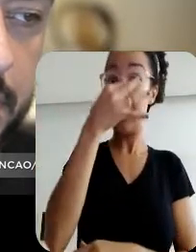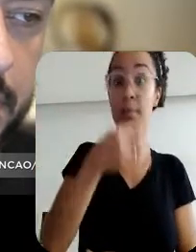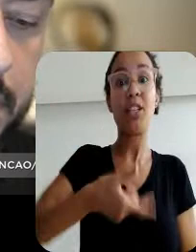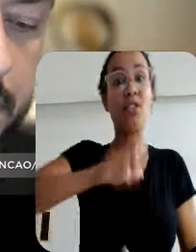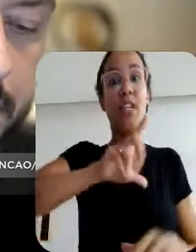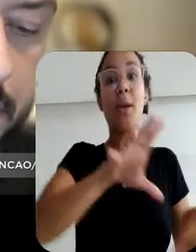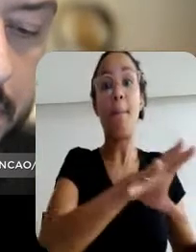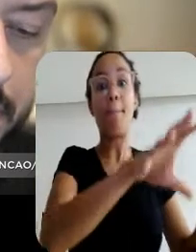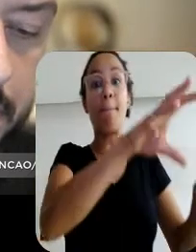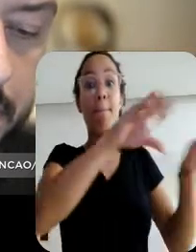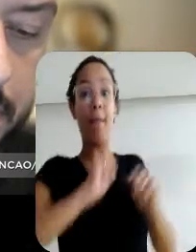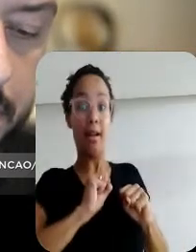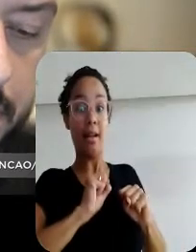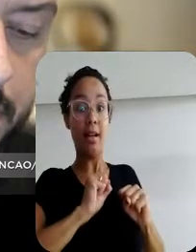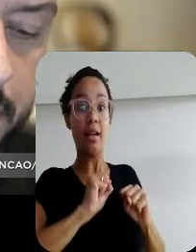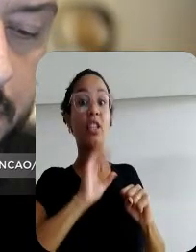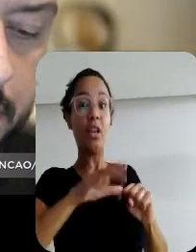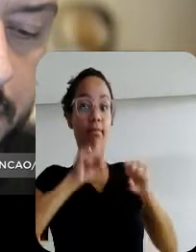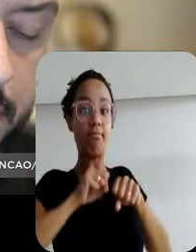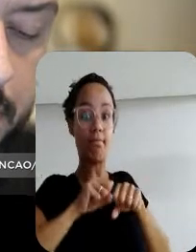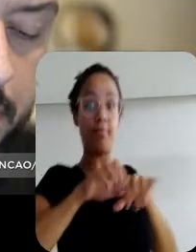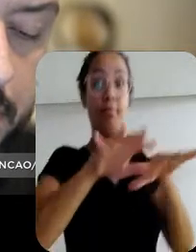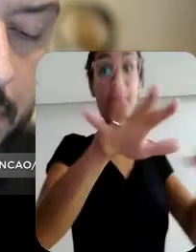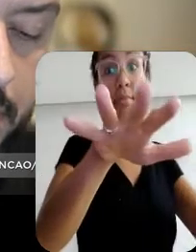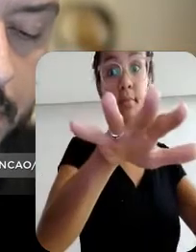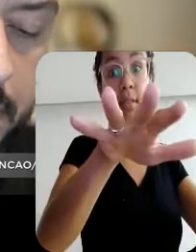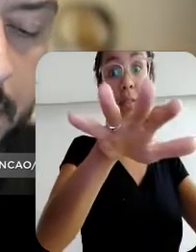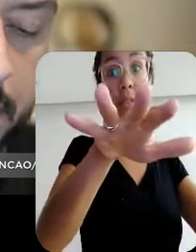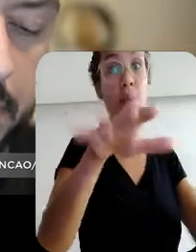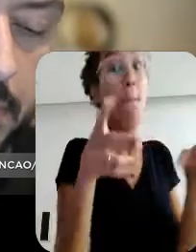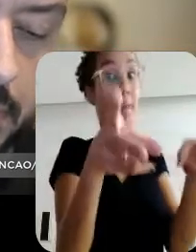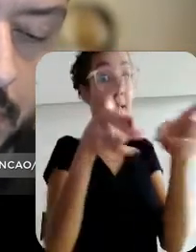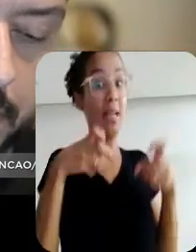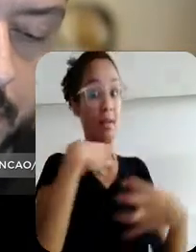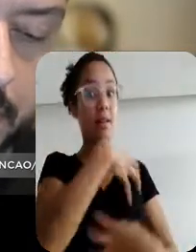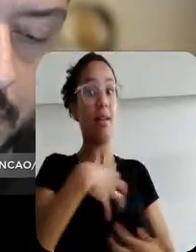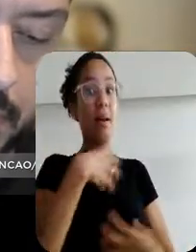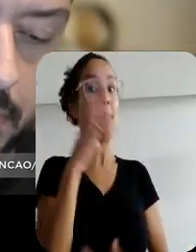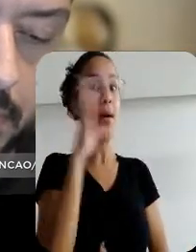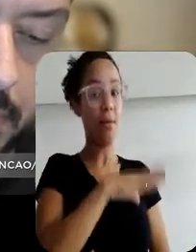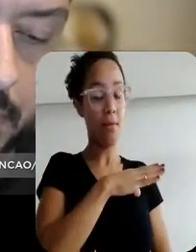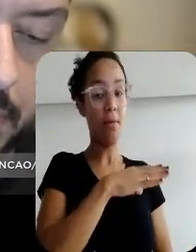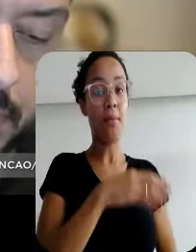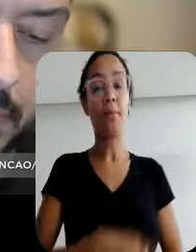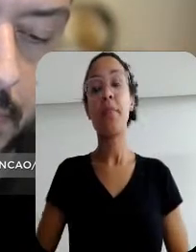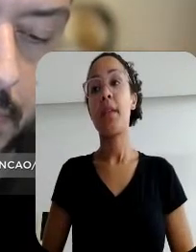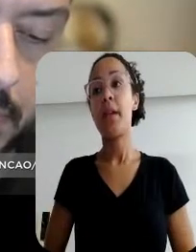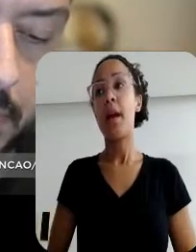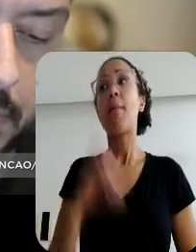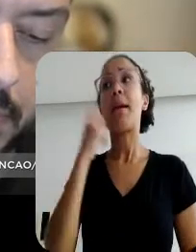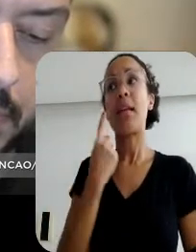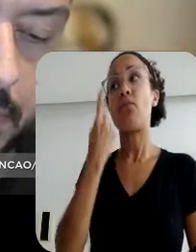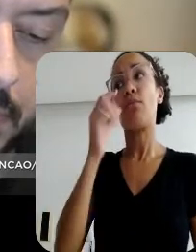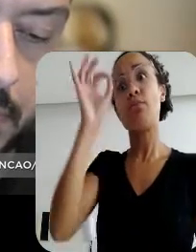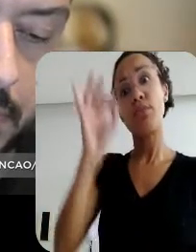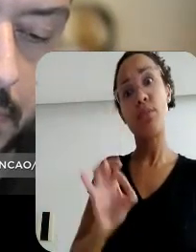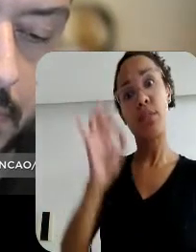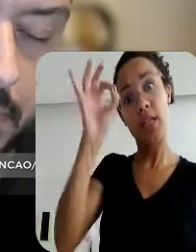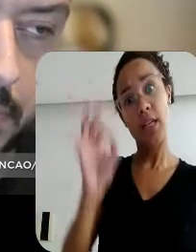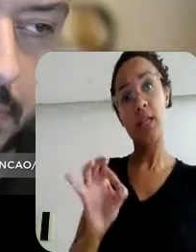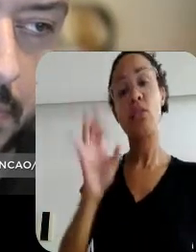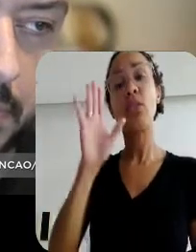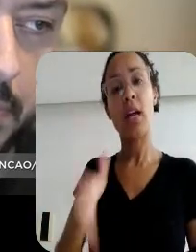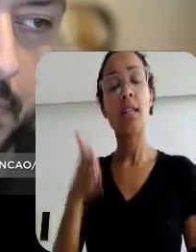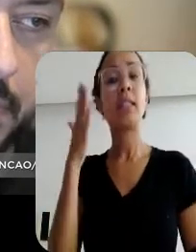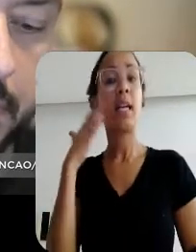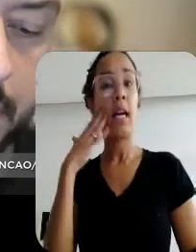das pessoas já é o suficiente pra levar bombeiro embora, hospital, médico é o primeiro a se ferrar, porque eles têm que lidar com gente doente o tempo todo. São